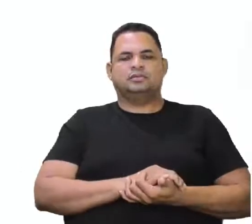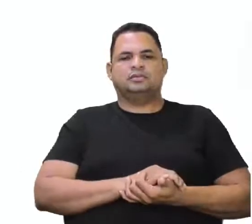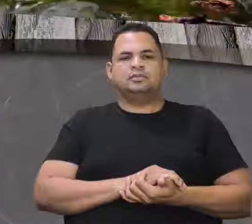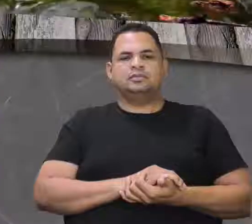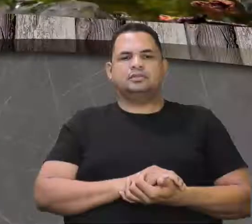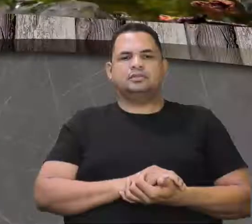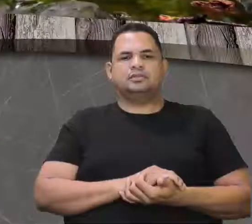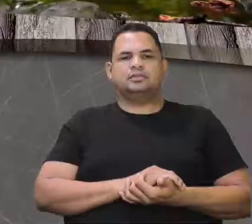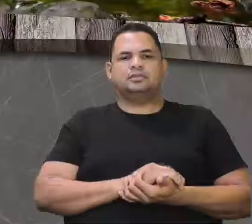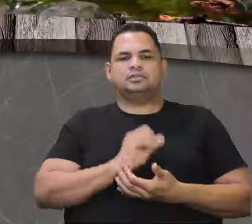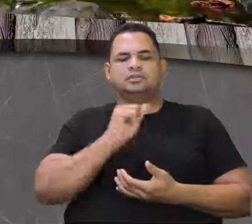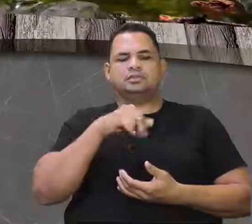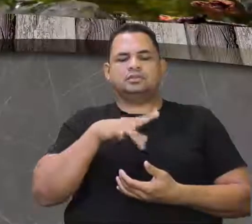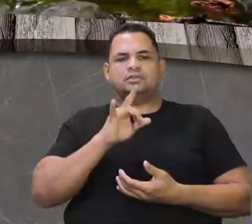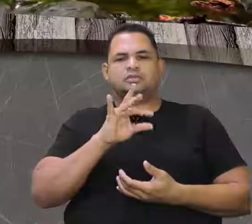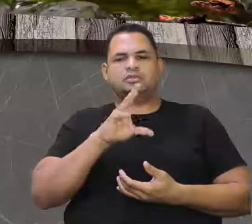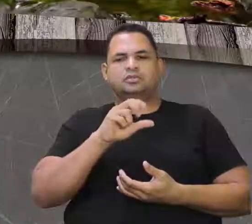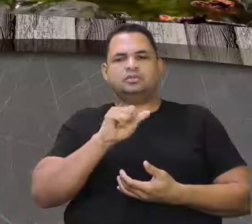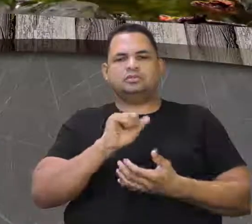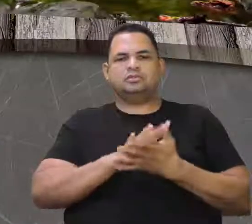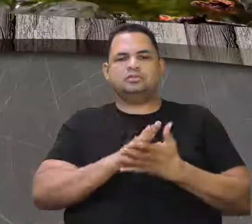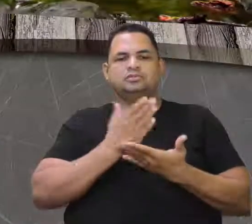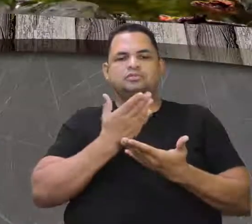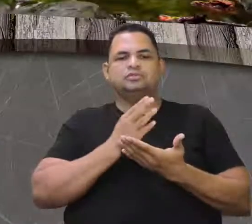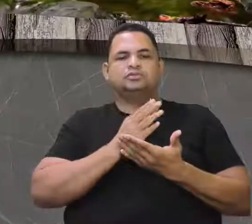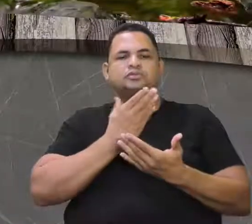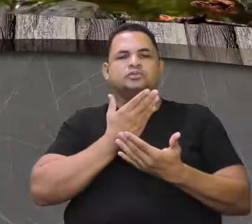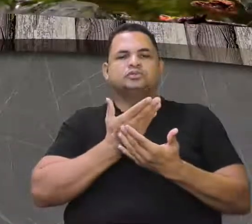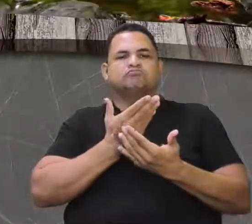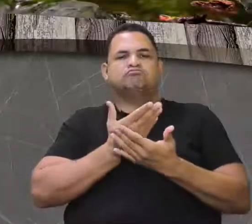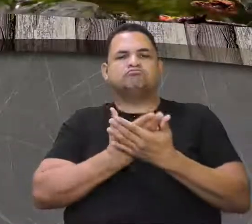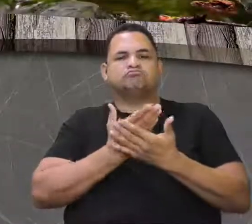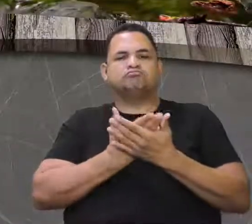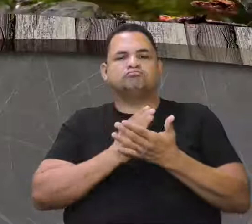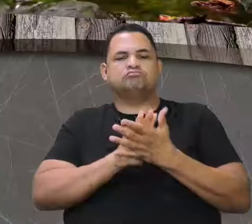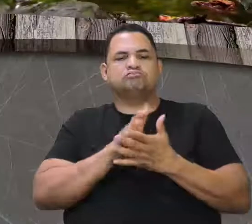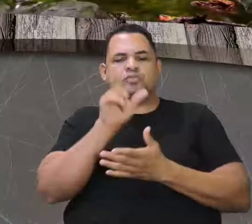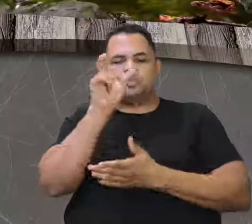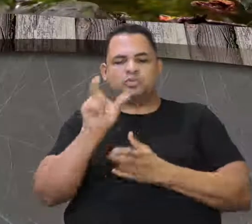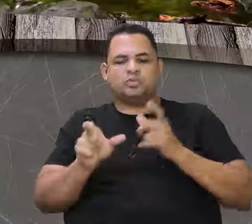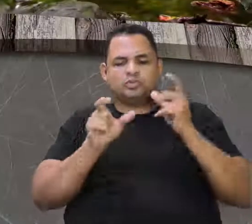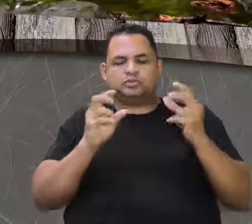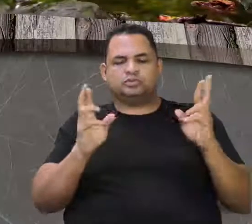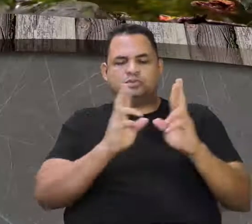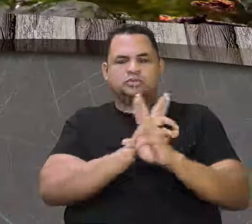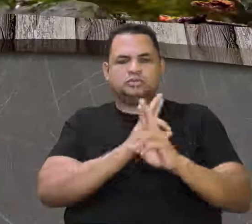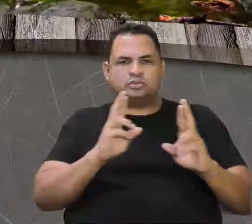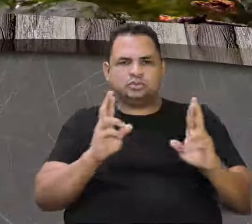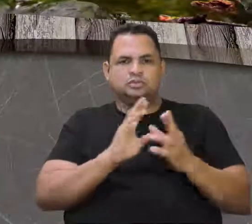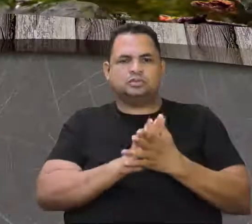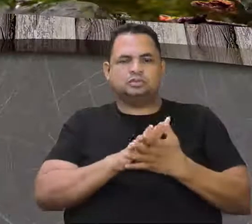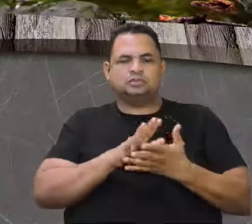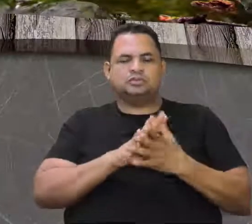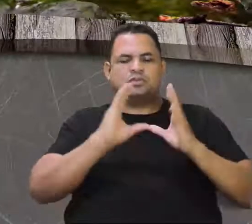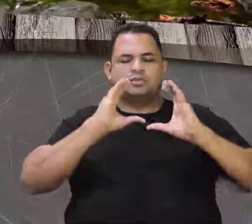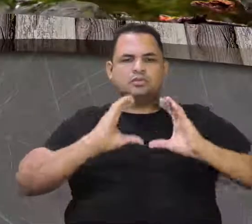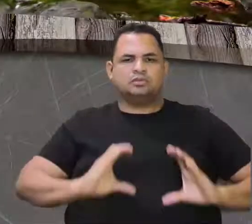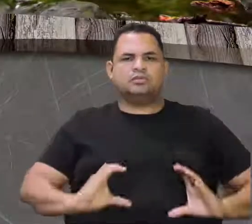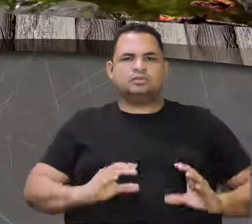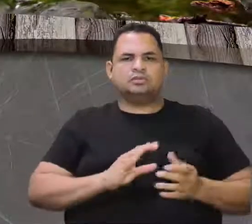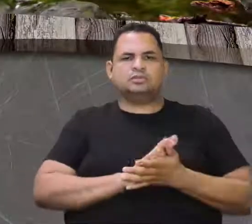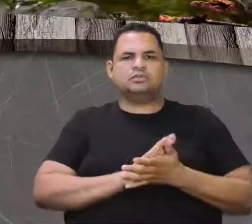a autoecologia estuda a espécie, o indivíduo e as suas relações